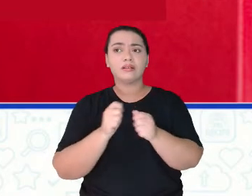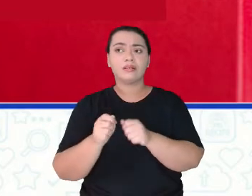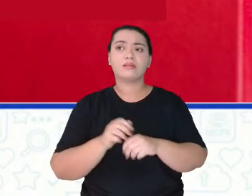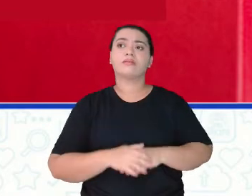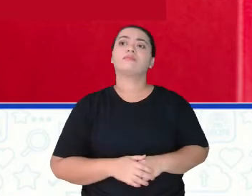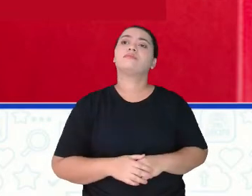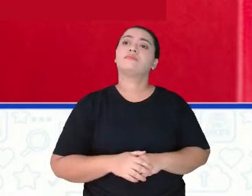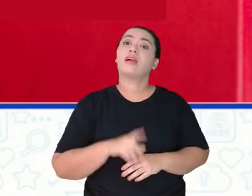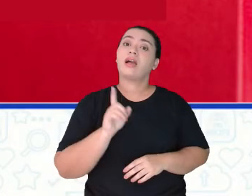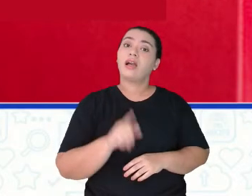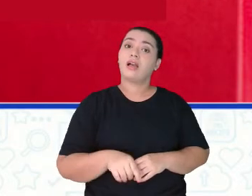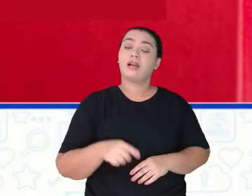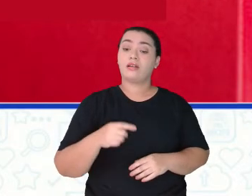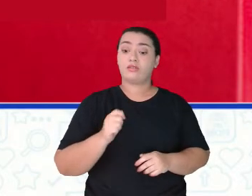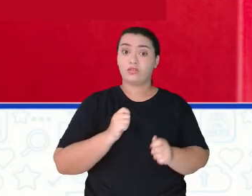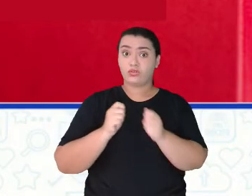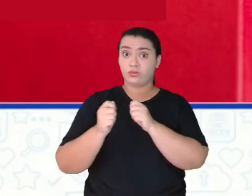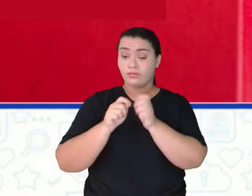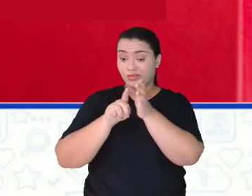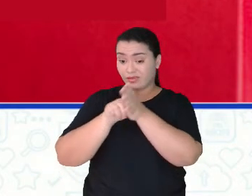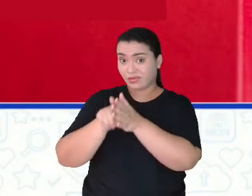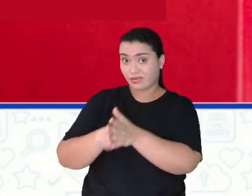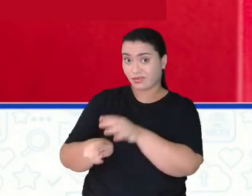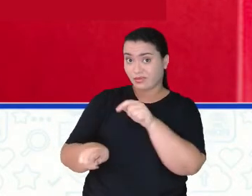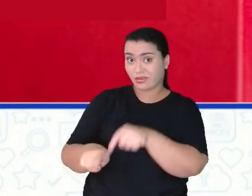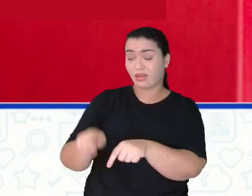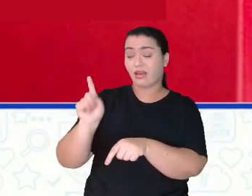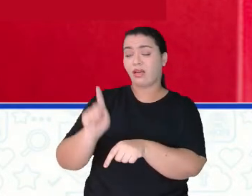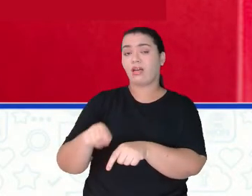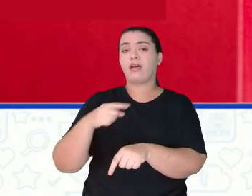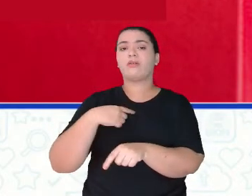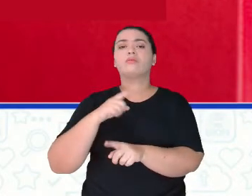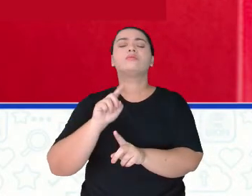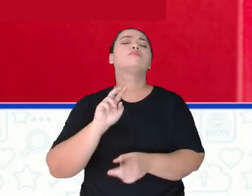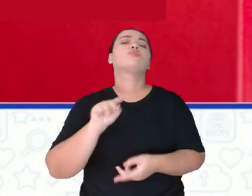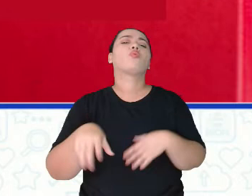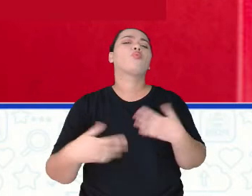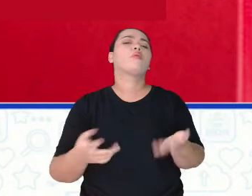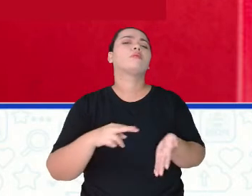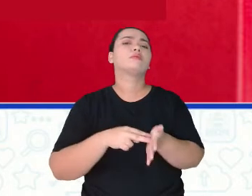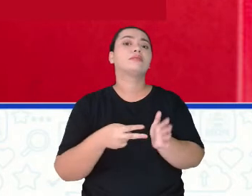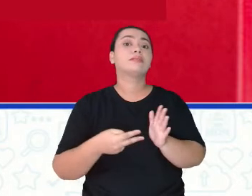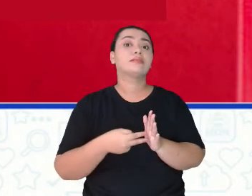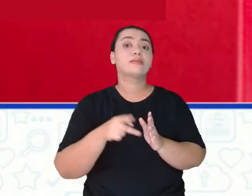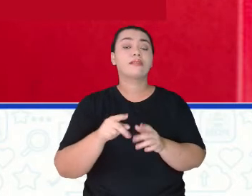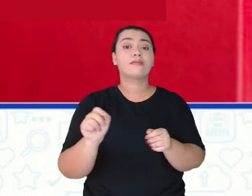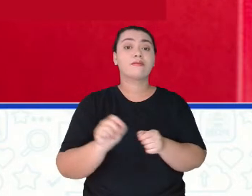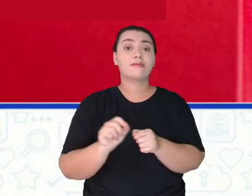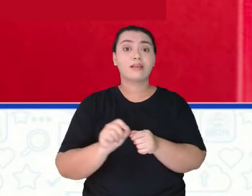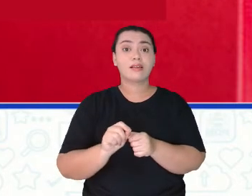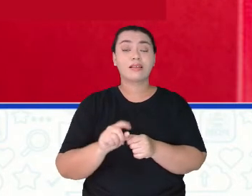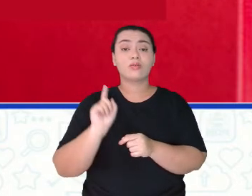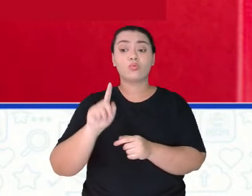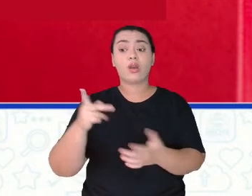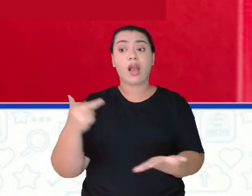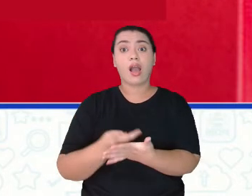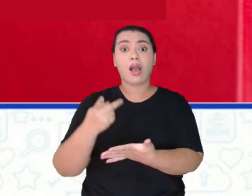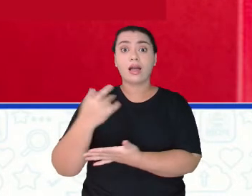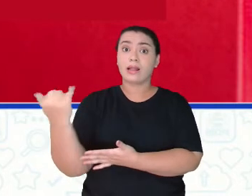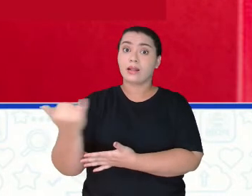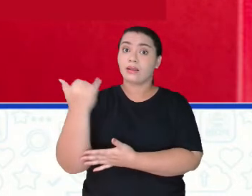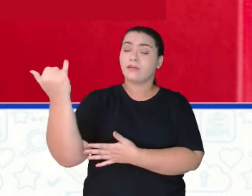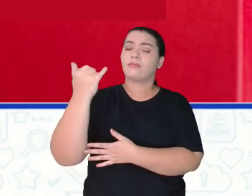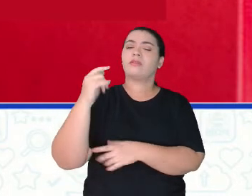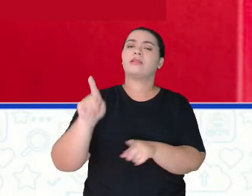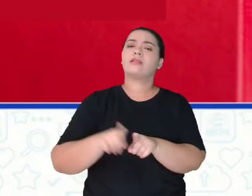a atuação do jornalismo investigativo ocorre no sentido de reconstruir acontecimentos importantes, promover